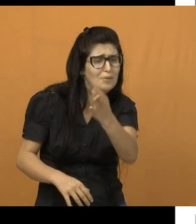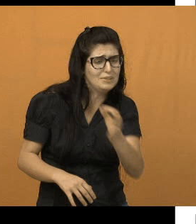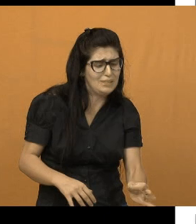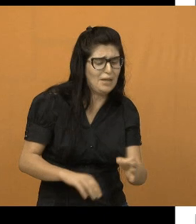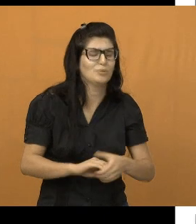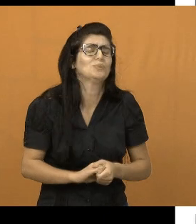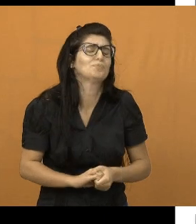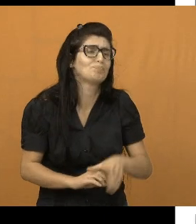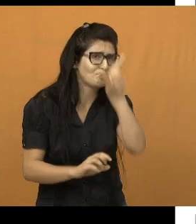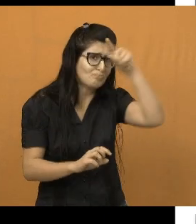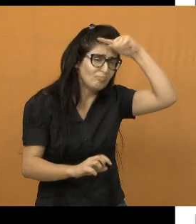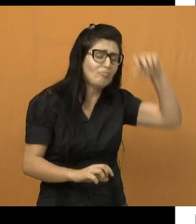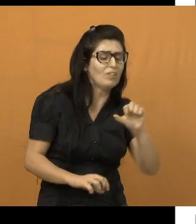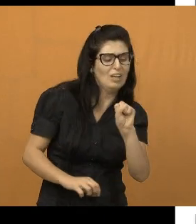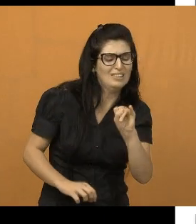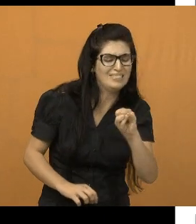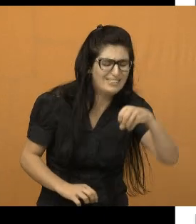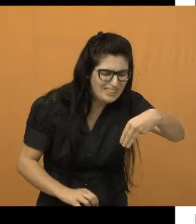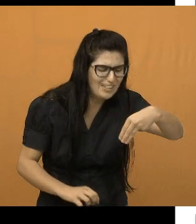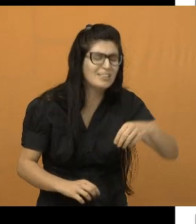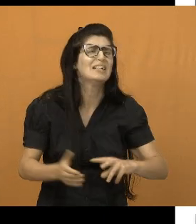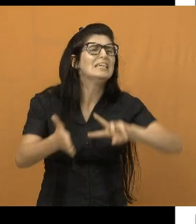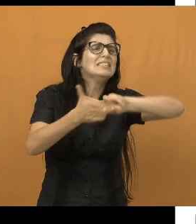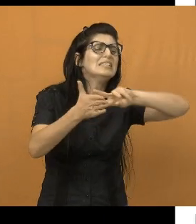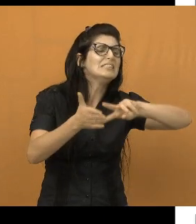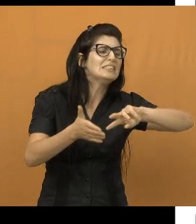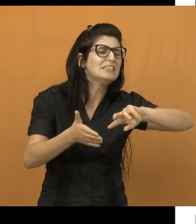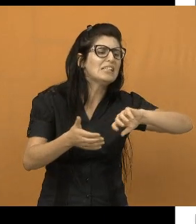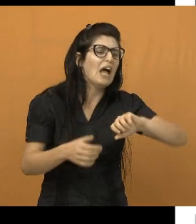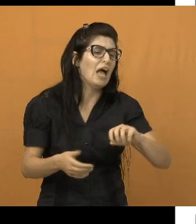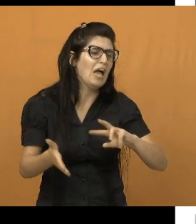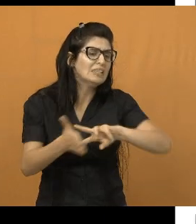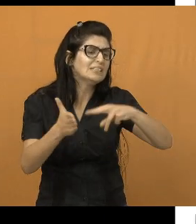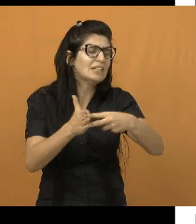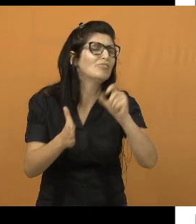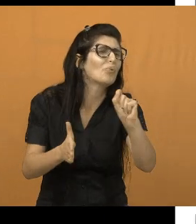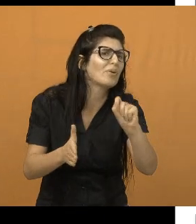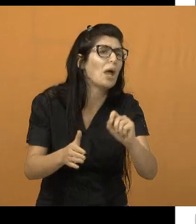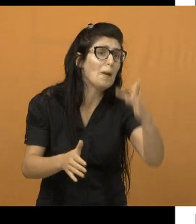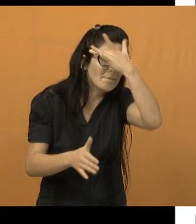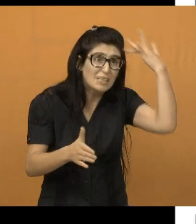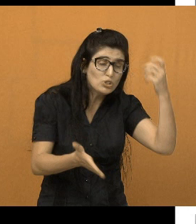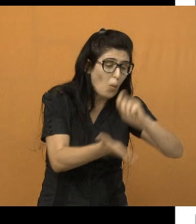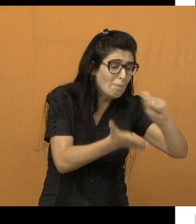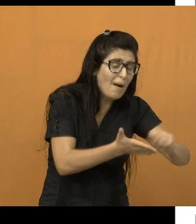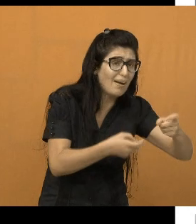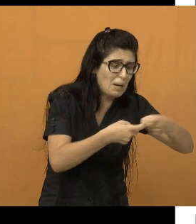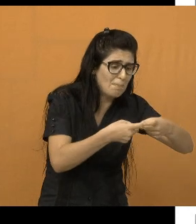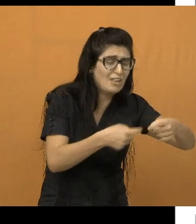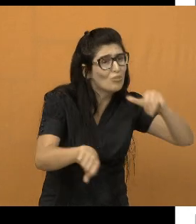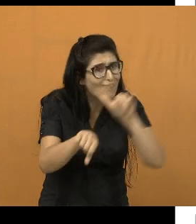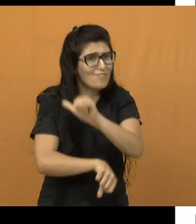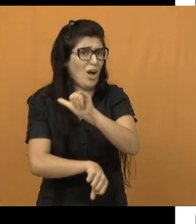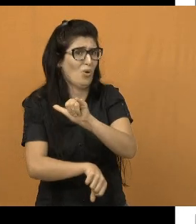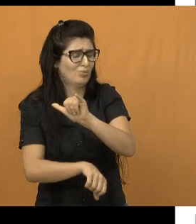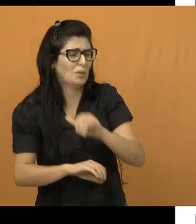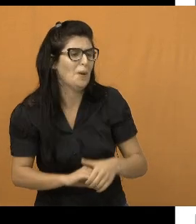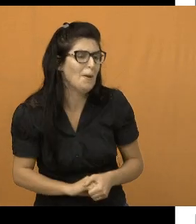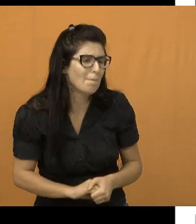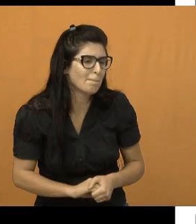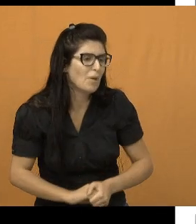No SIM, o absenteísmo também foi decrescendo ao longo dos quadrimestres,